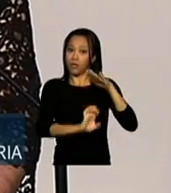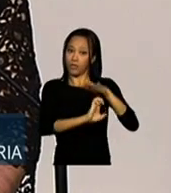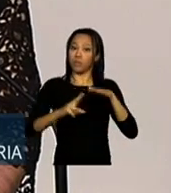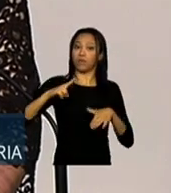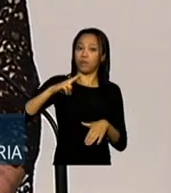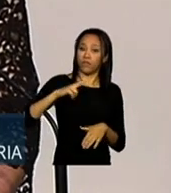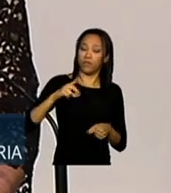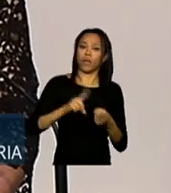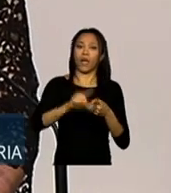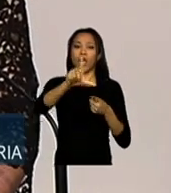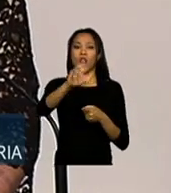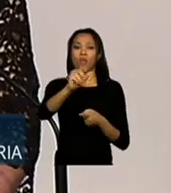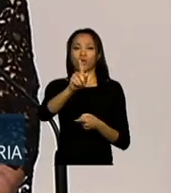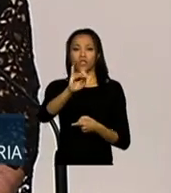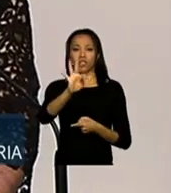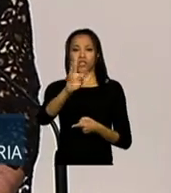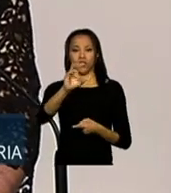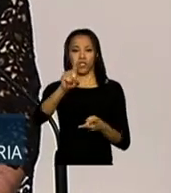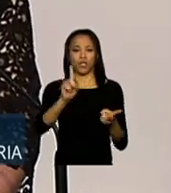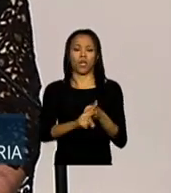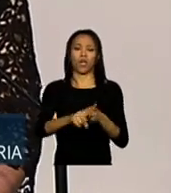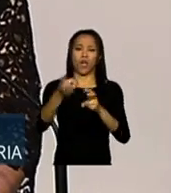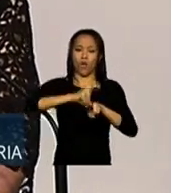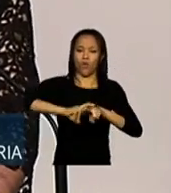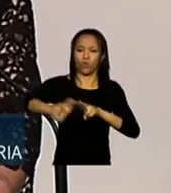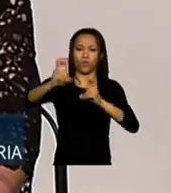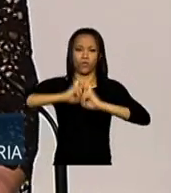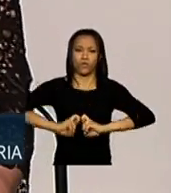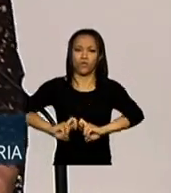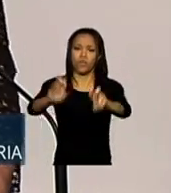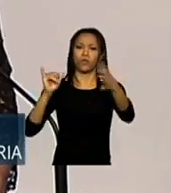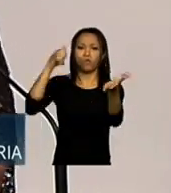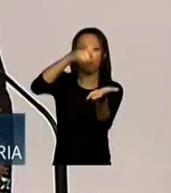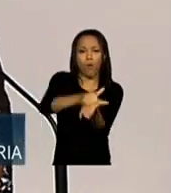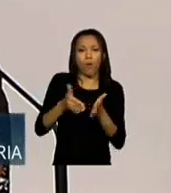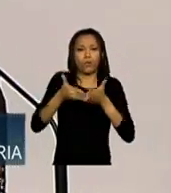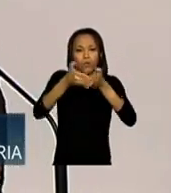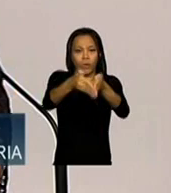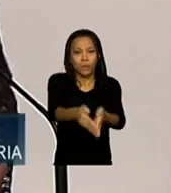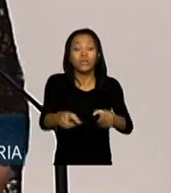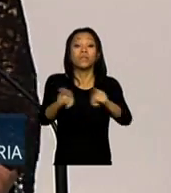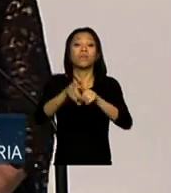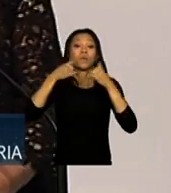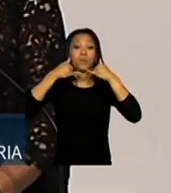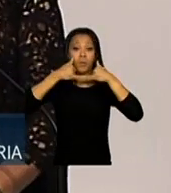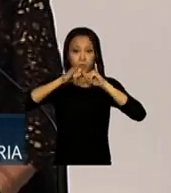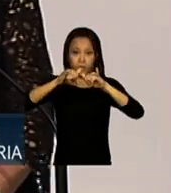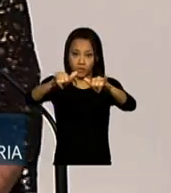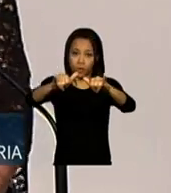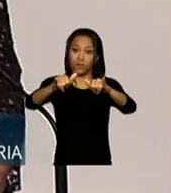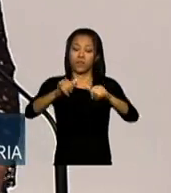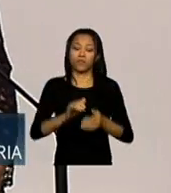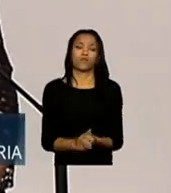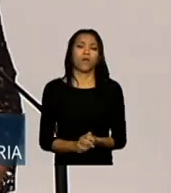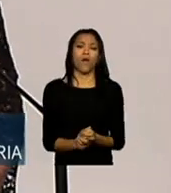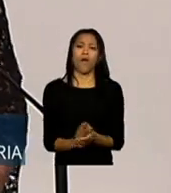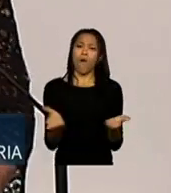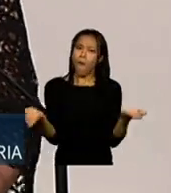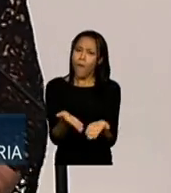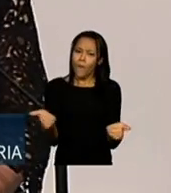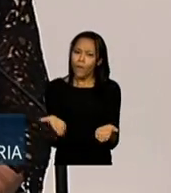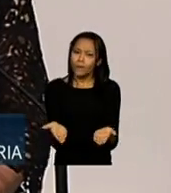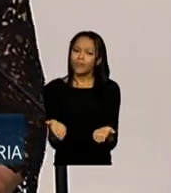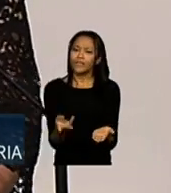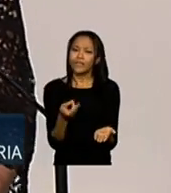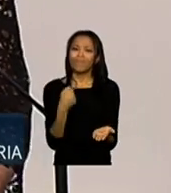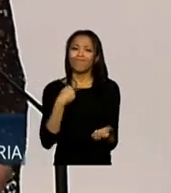nas áreas de logística, rodovias, ferrovias, portos, aeroportos e energia. Hoje trago aqui